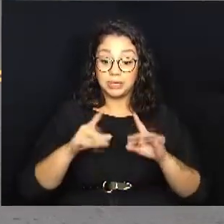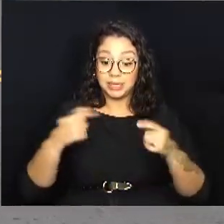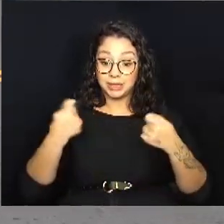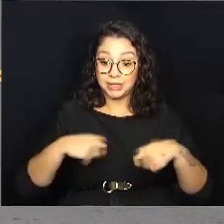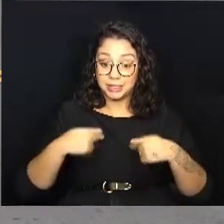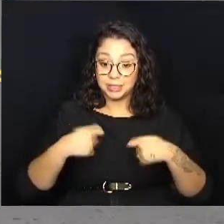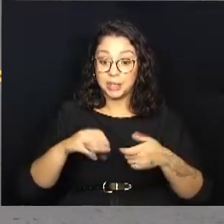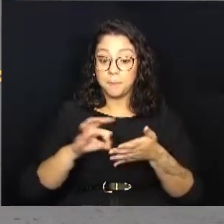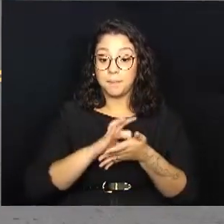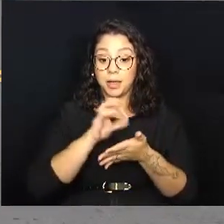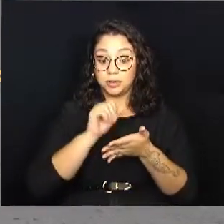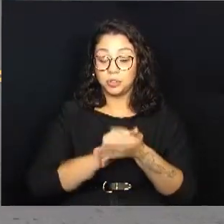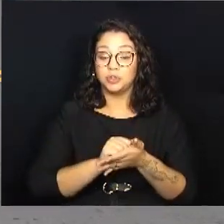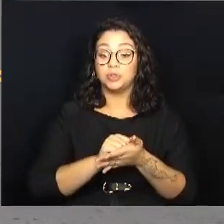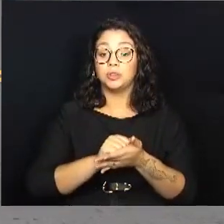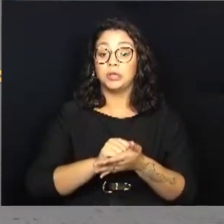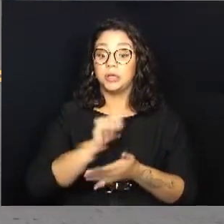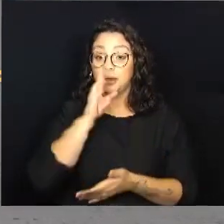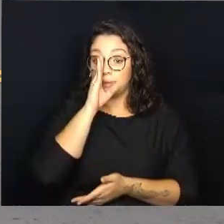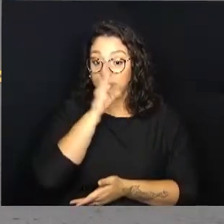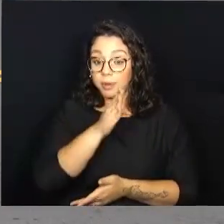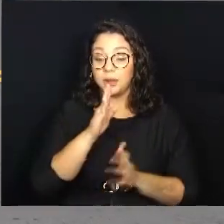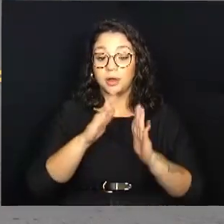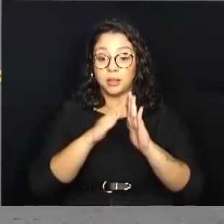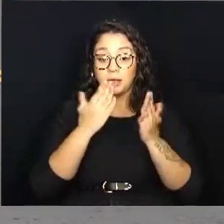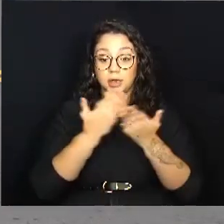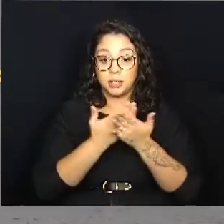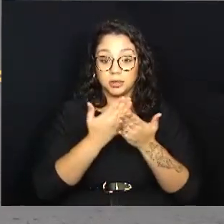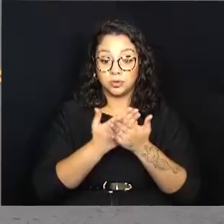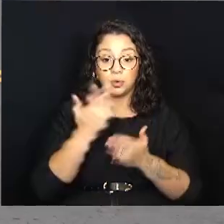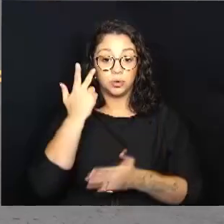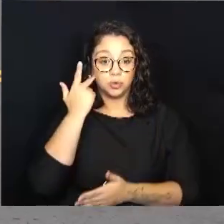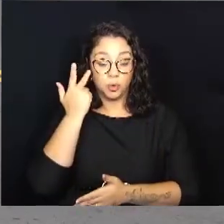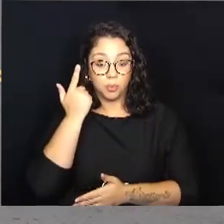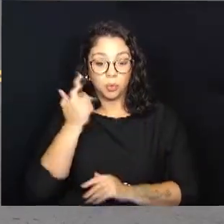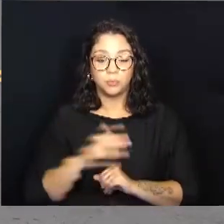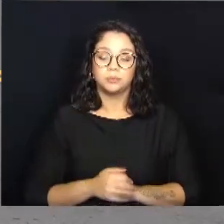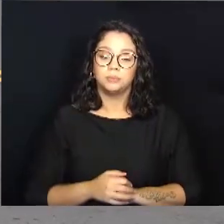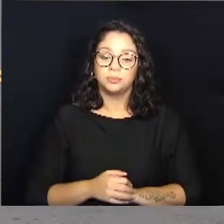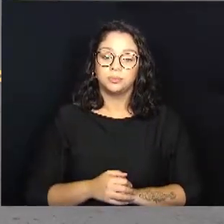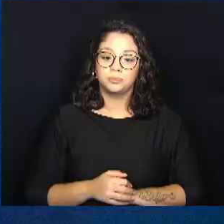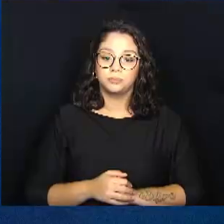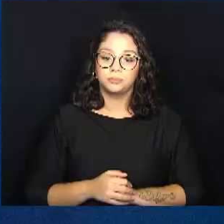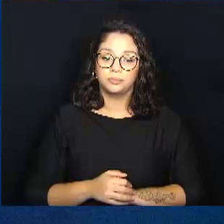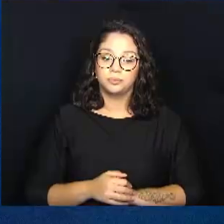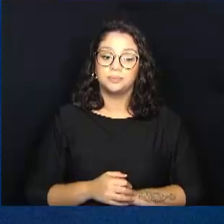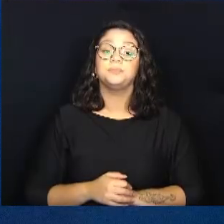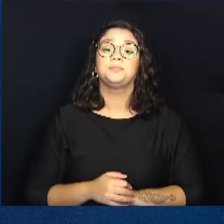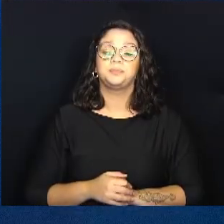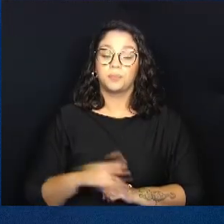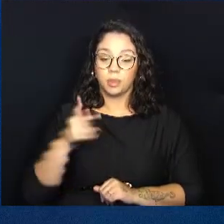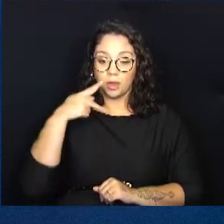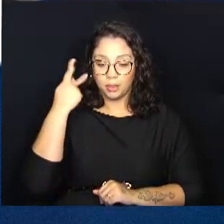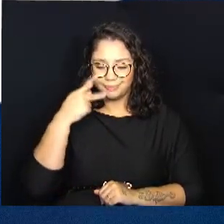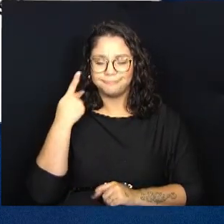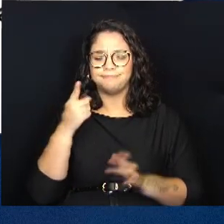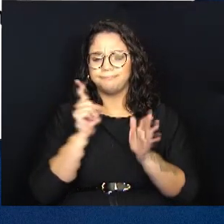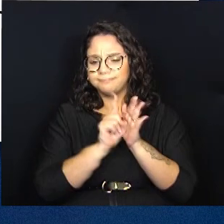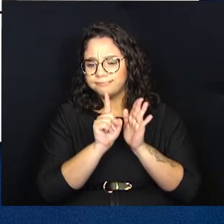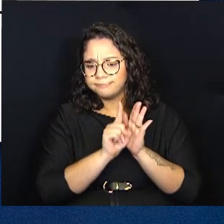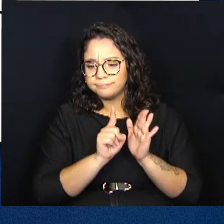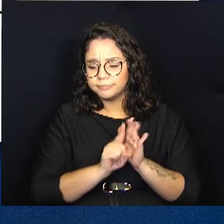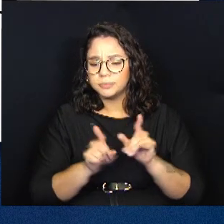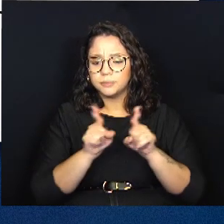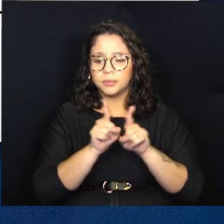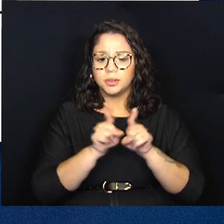especiais devem ser matriculados preferencialmente em escolas comuns. No documento, a parlamentar